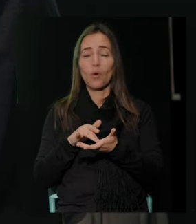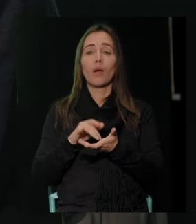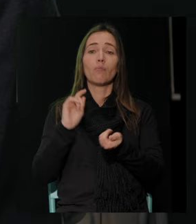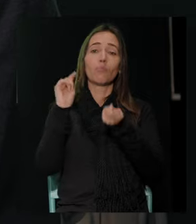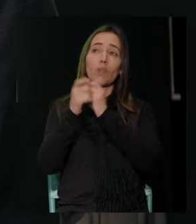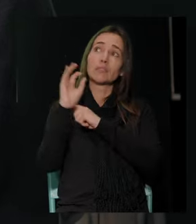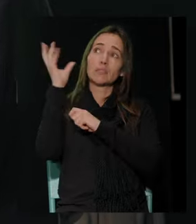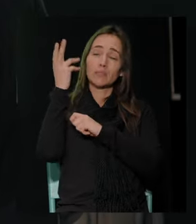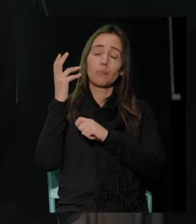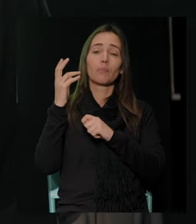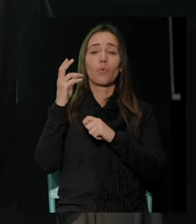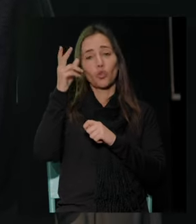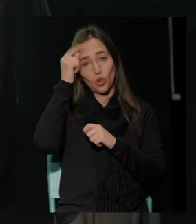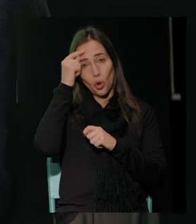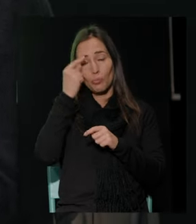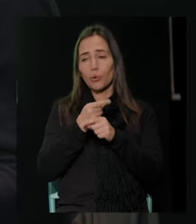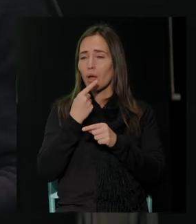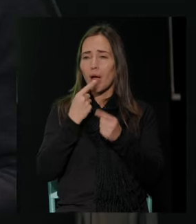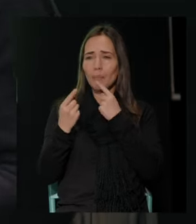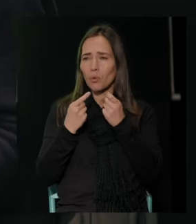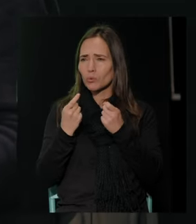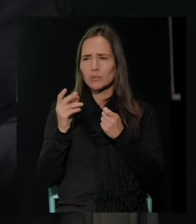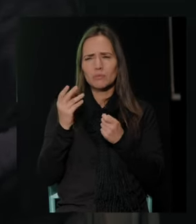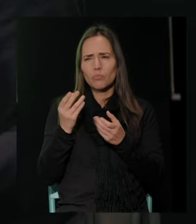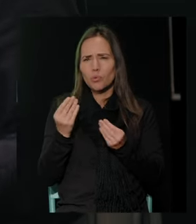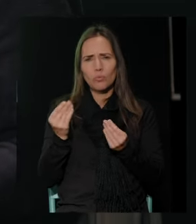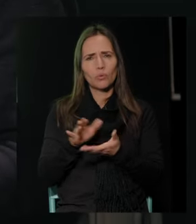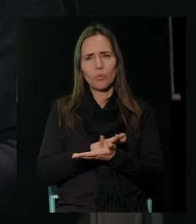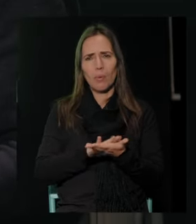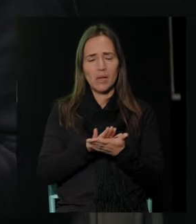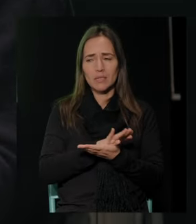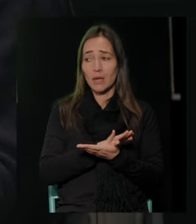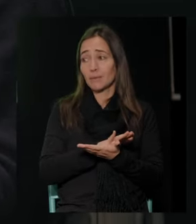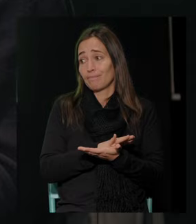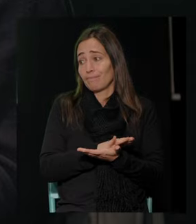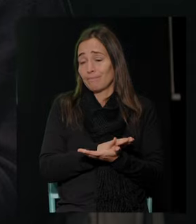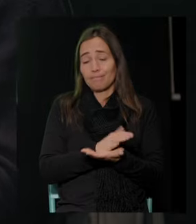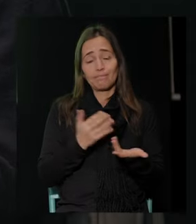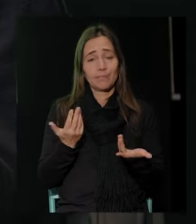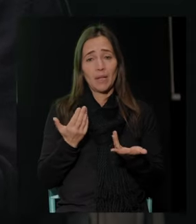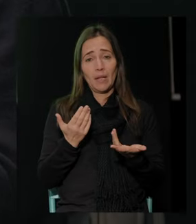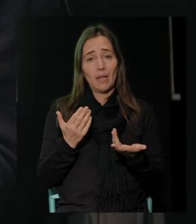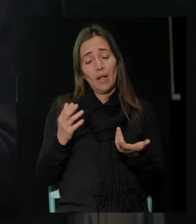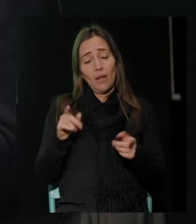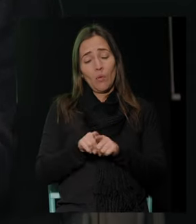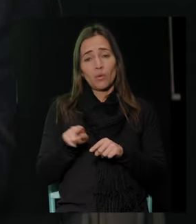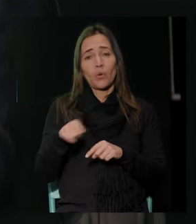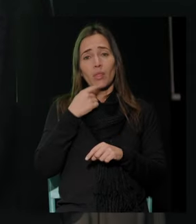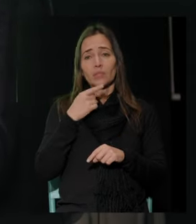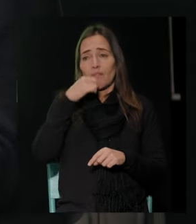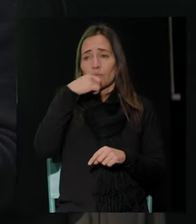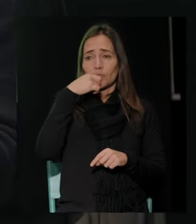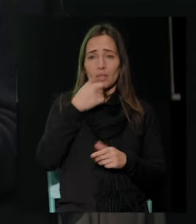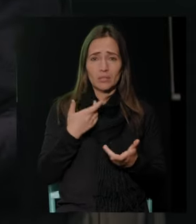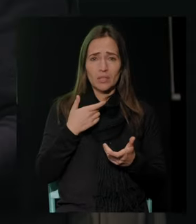para totós, não é? Porque há perguntas que fazem, que são tão elementares, uma pessoa, é um bocadinho à semelhança disso que tu dizias de lavar os dentes, quer